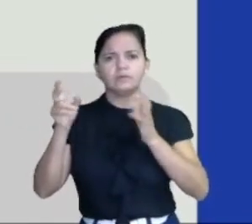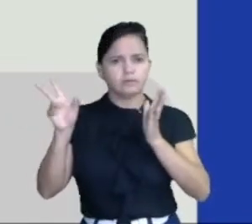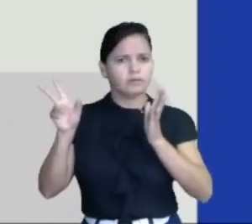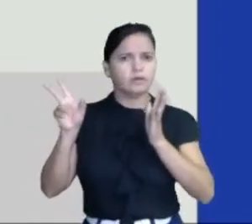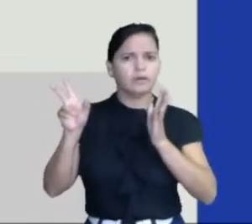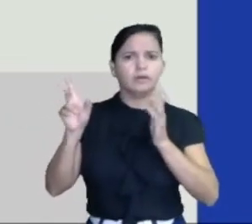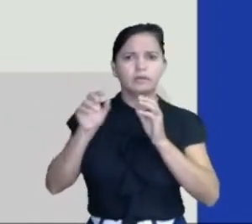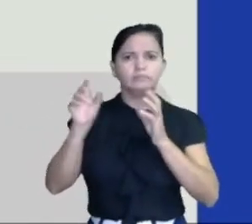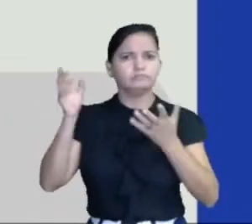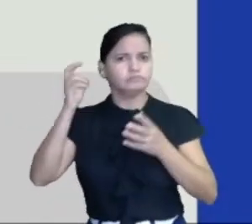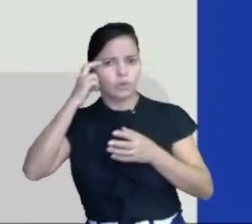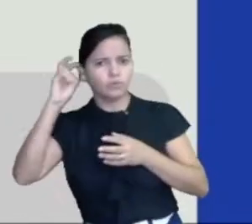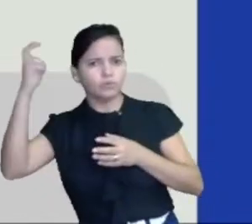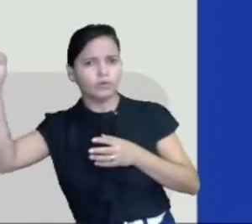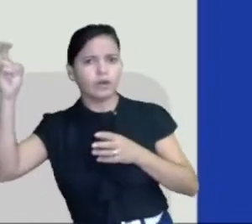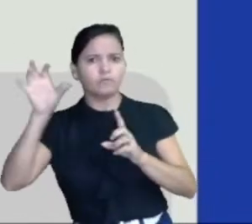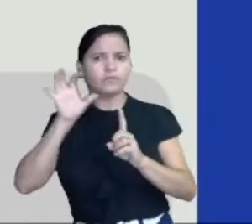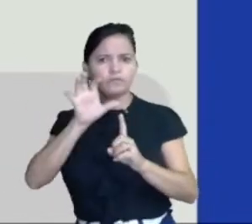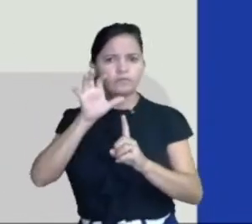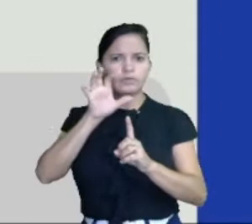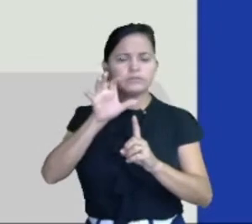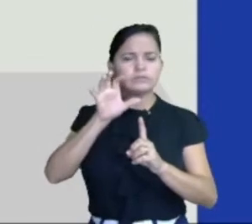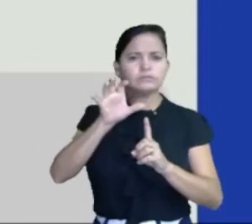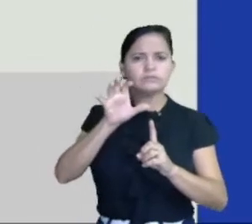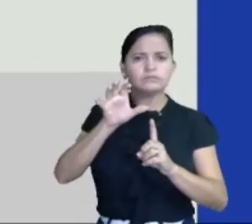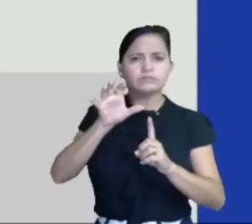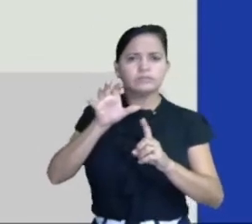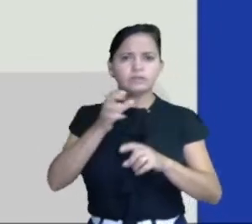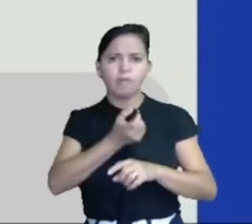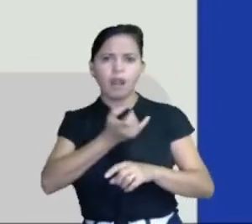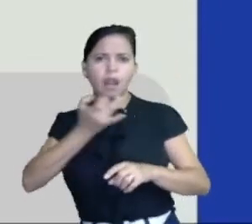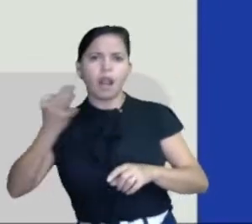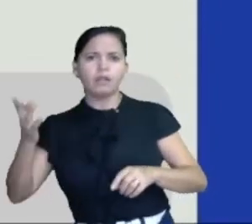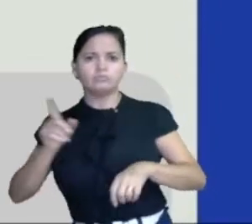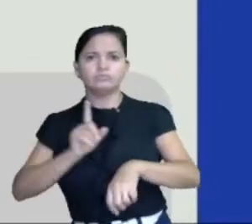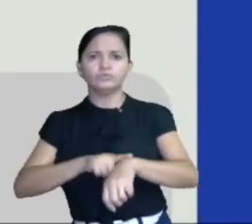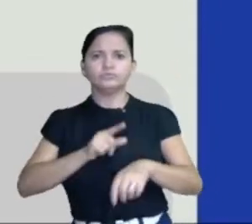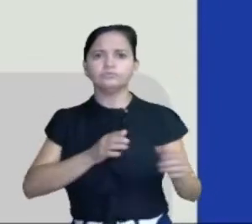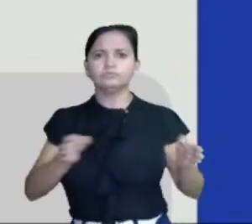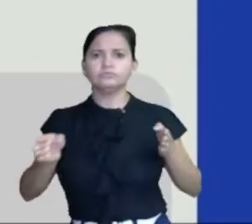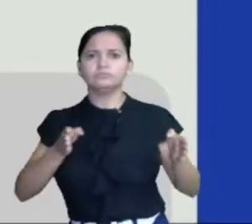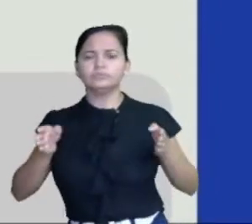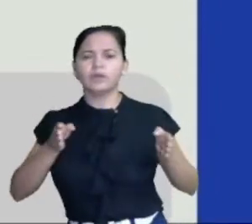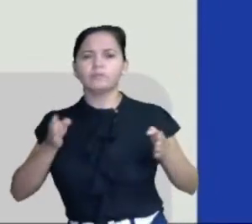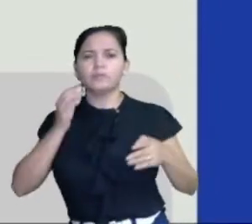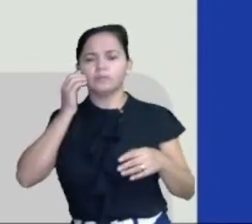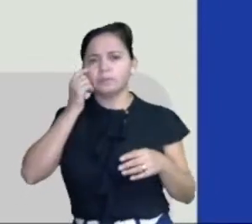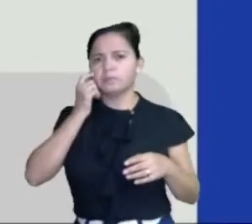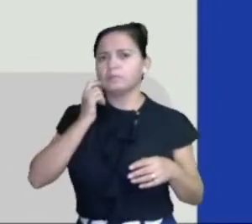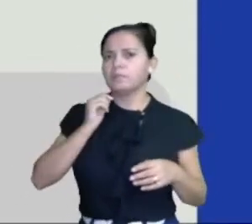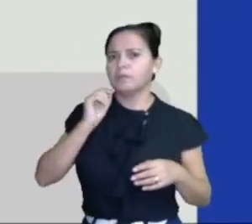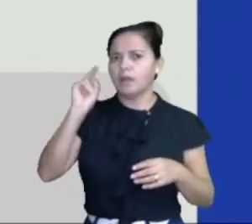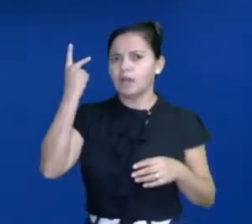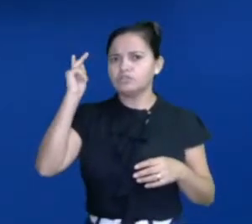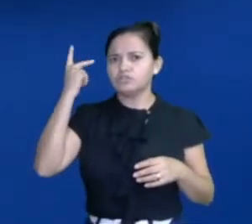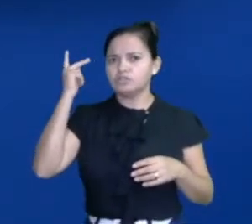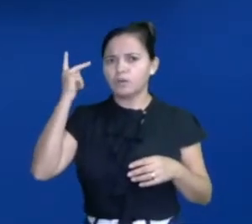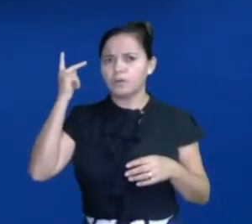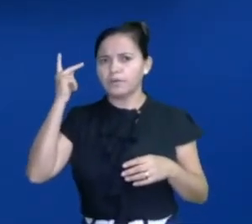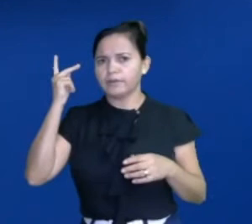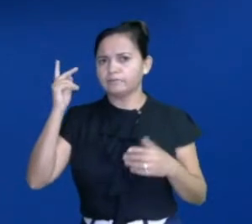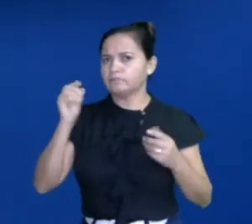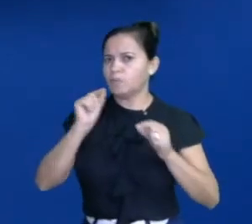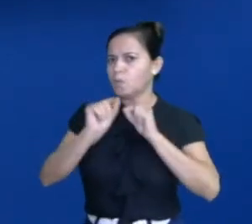cultural também influencia nessa contagem do tempo. Observem, pessoal, que a história, ela não é linear, ou seja,